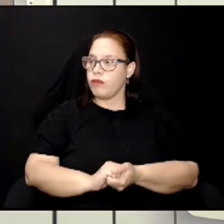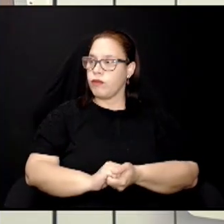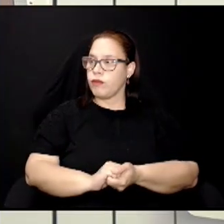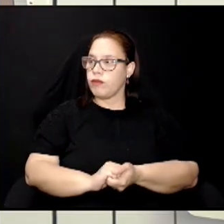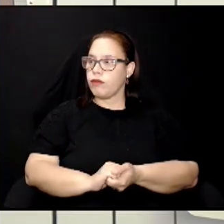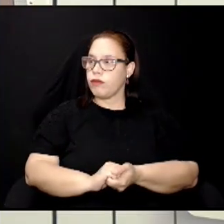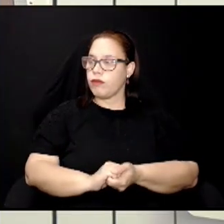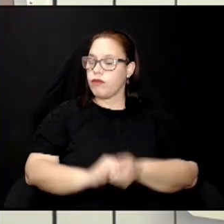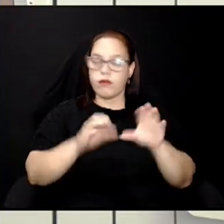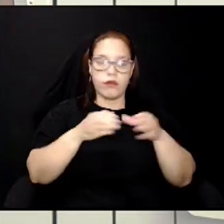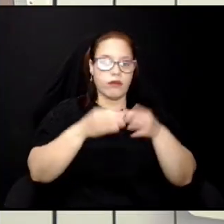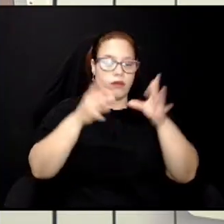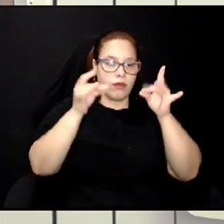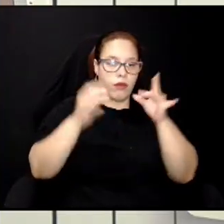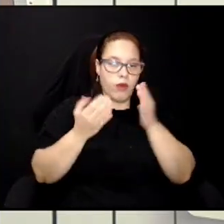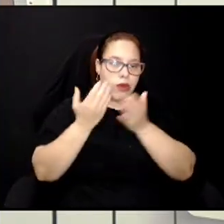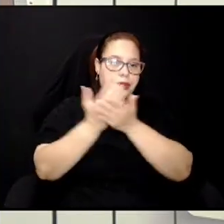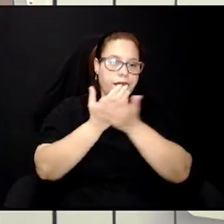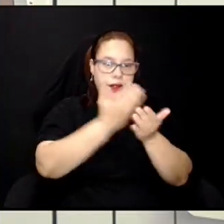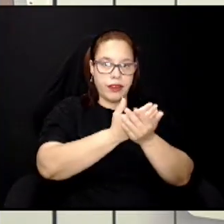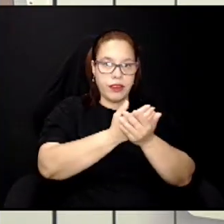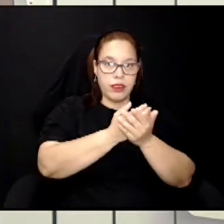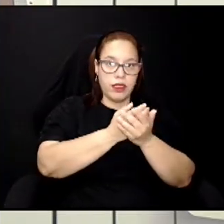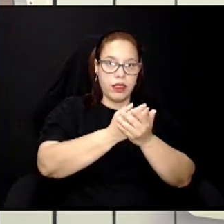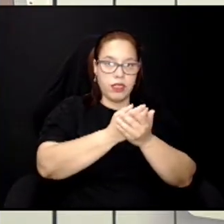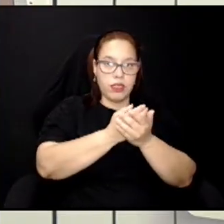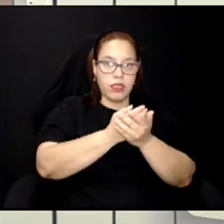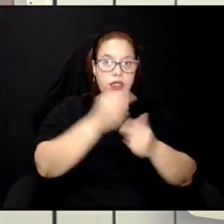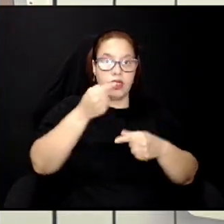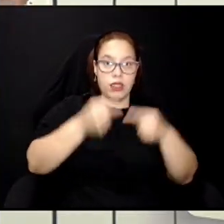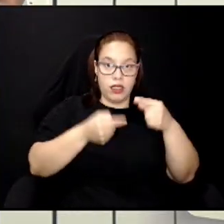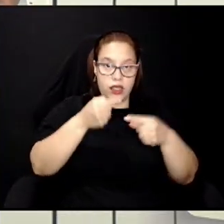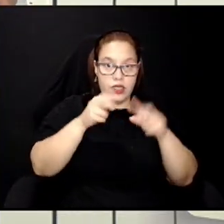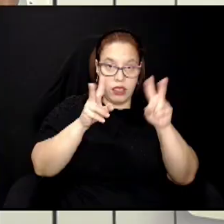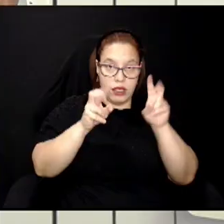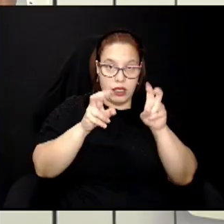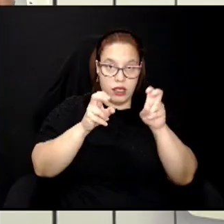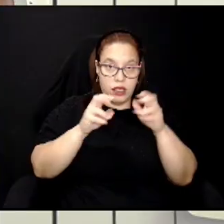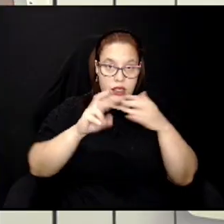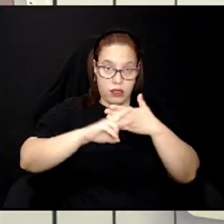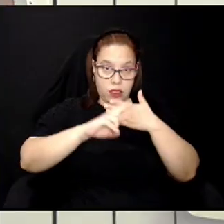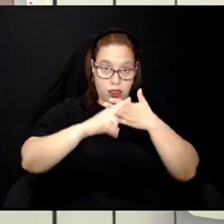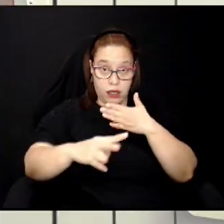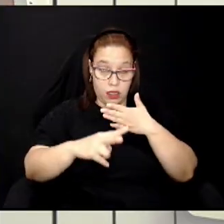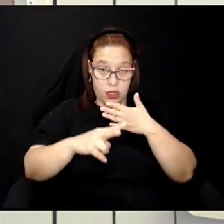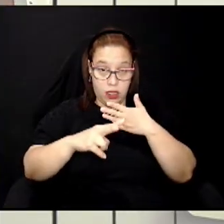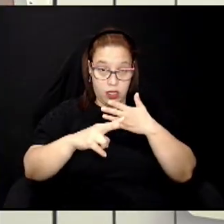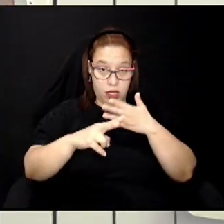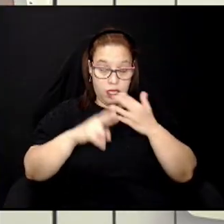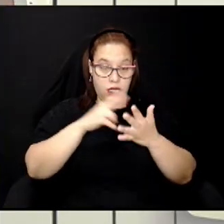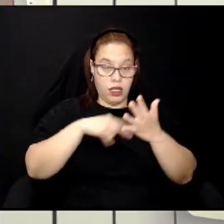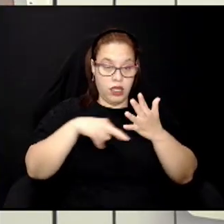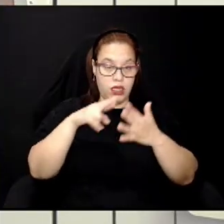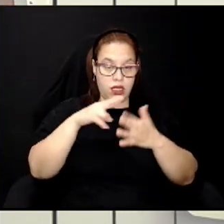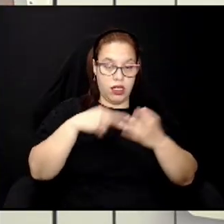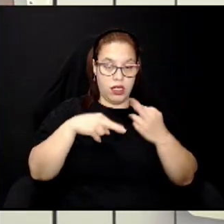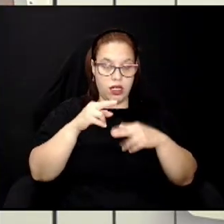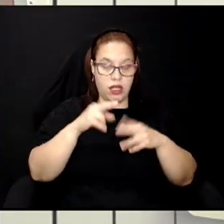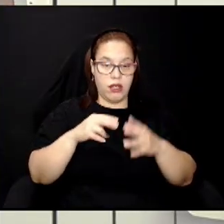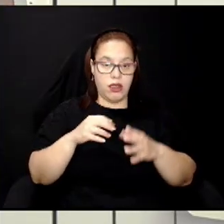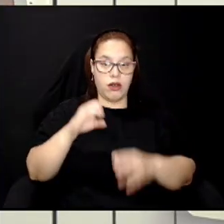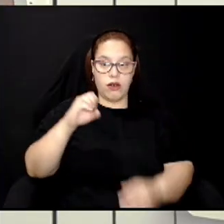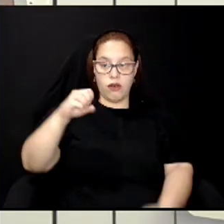Comissão Especial de Estudos realiza debate sobre impactos da reforma tributária no comércio exterior.